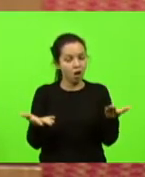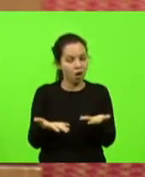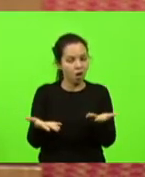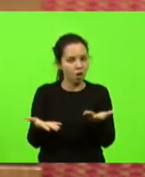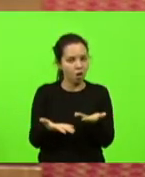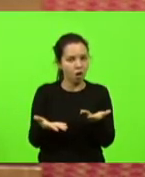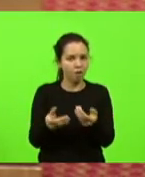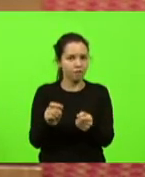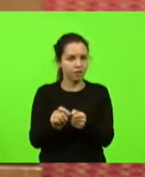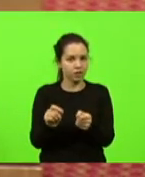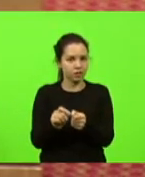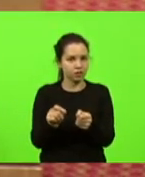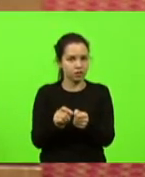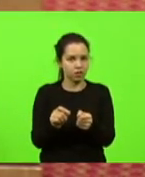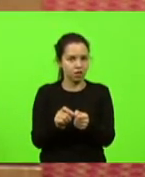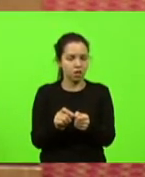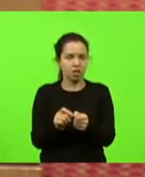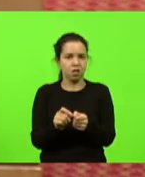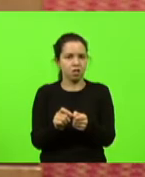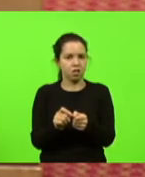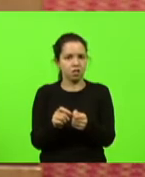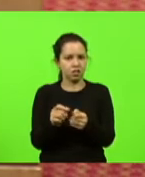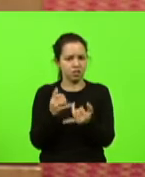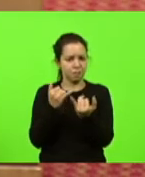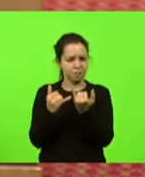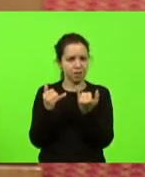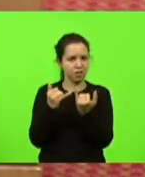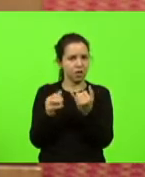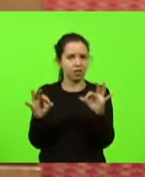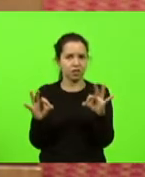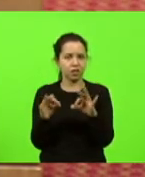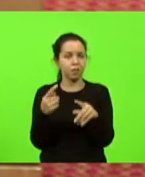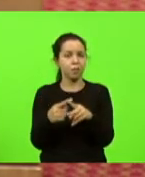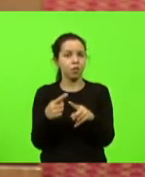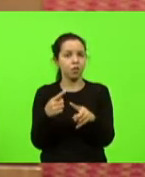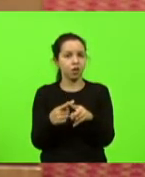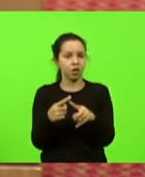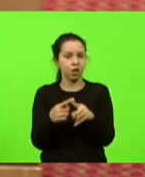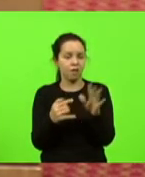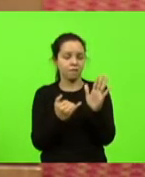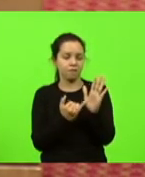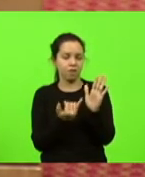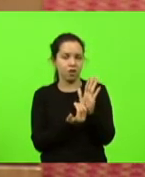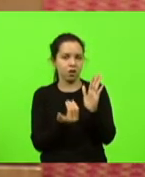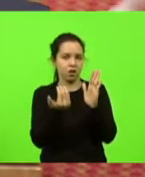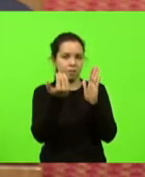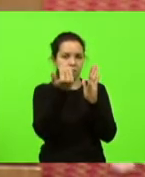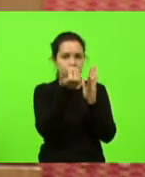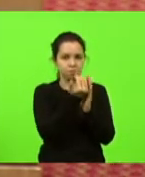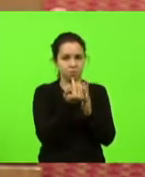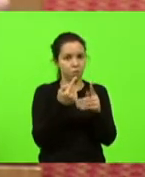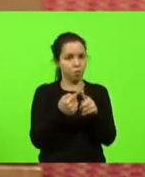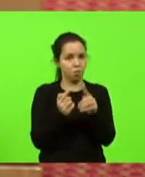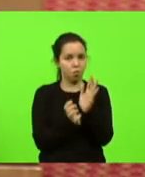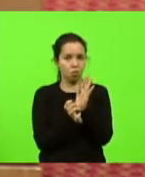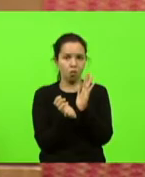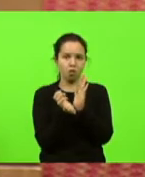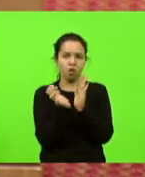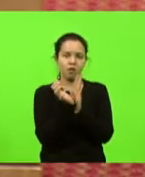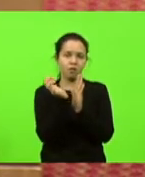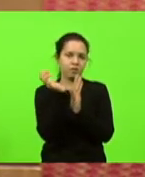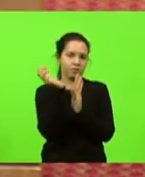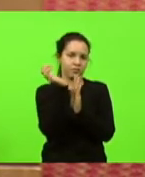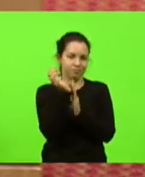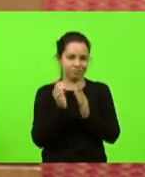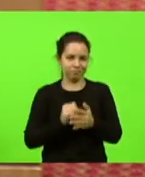a metade da obra por causa da inflação. Por quê? Porque a burocracia, que de um dia